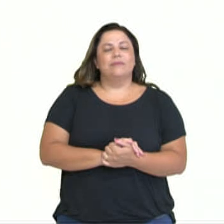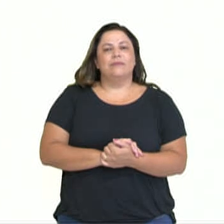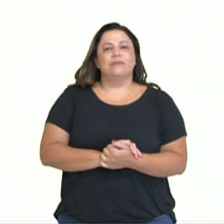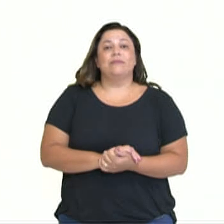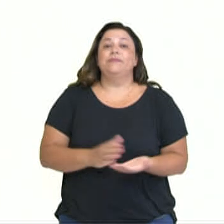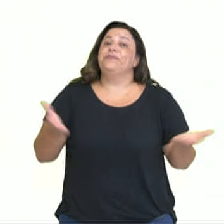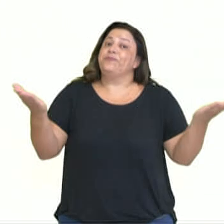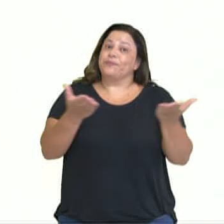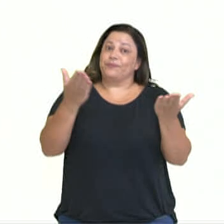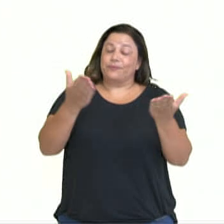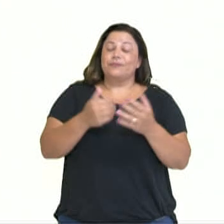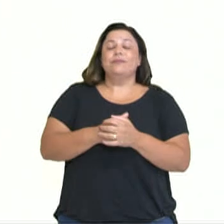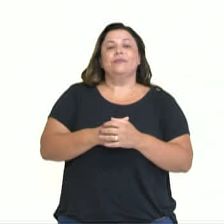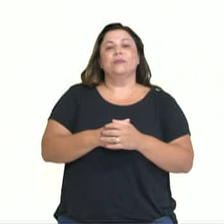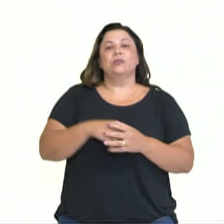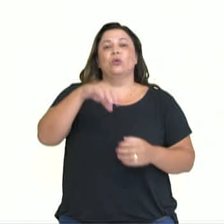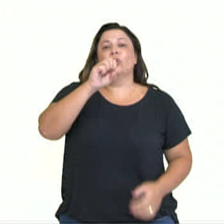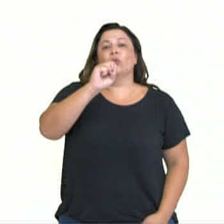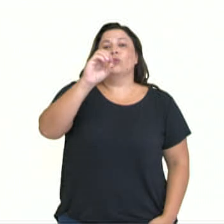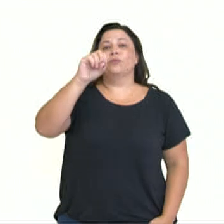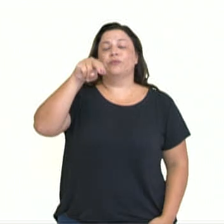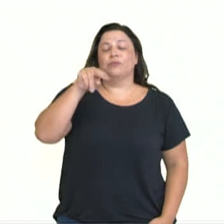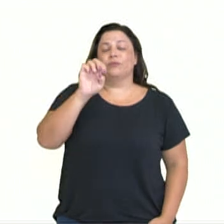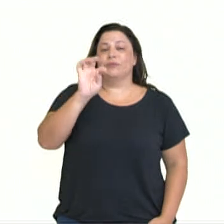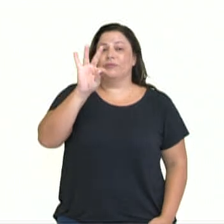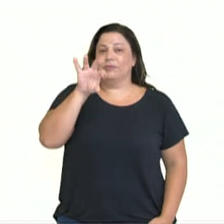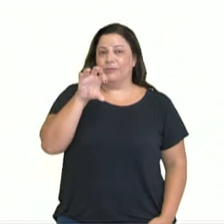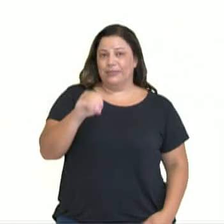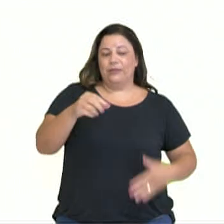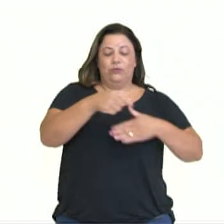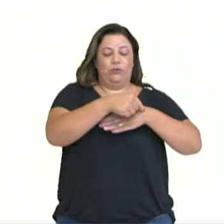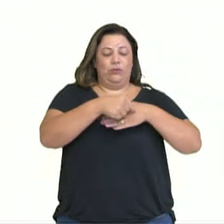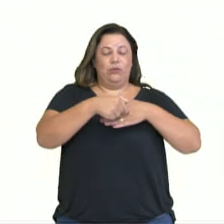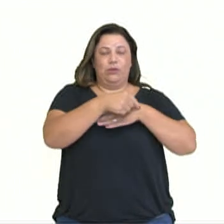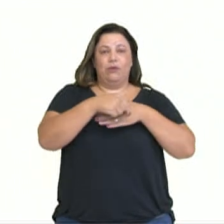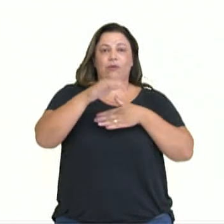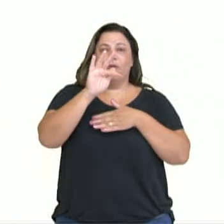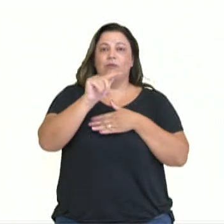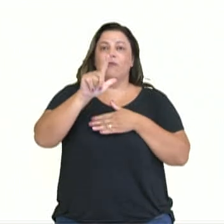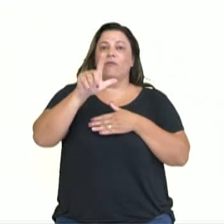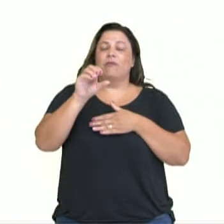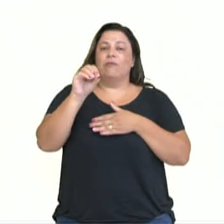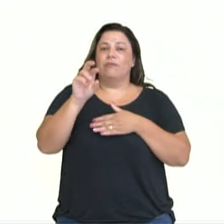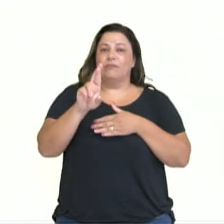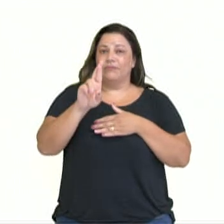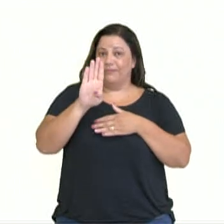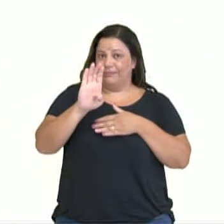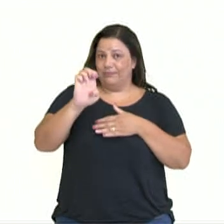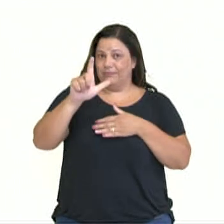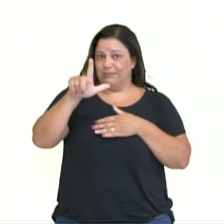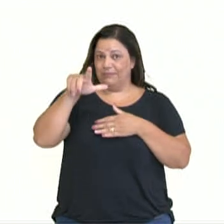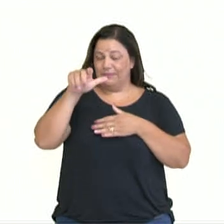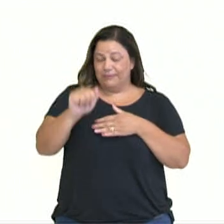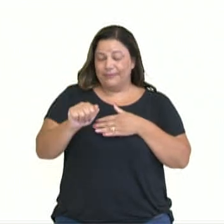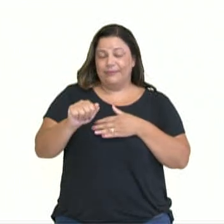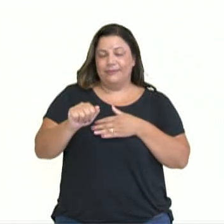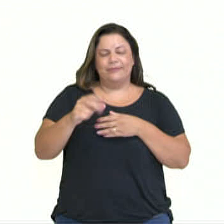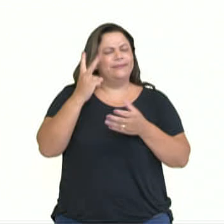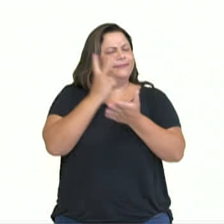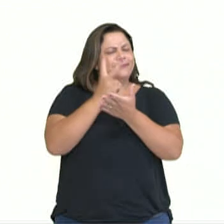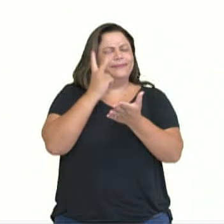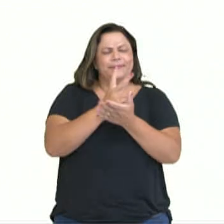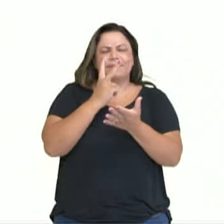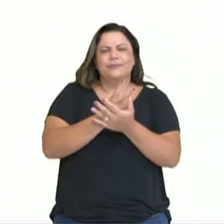Agora vamos a outro soneto de Flor Bela Espanca. Lembra que eu falei para vocês, os sonetos da Flor Bela Espanca sempre giram em torno da desilusão amorosa,